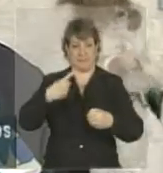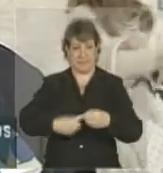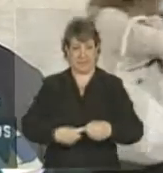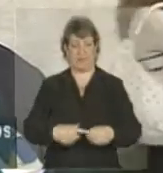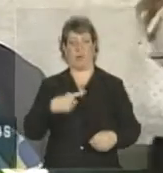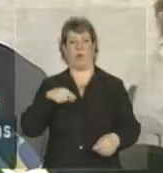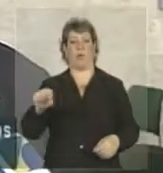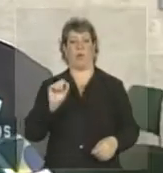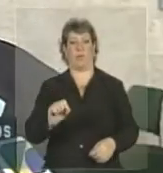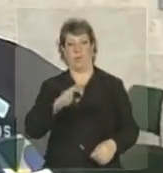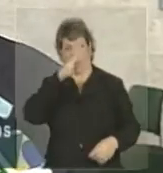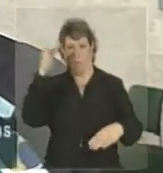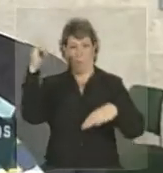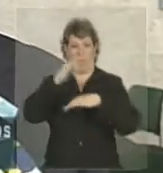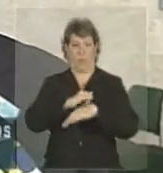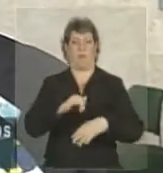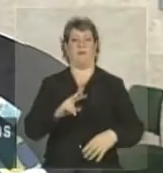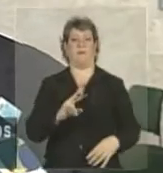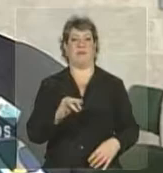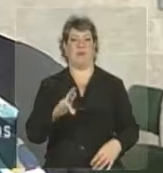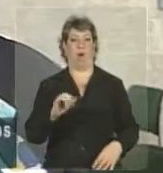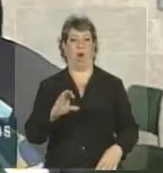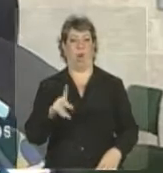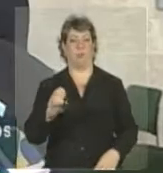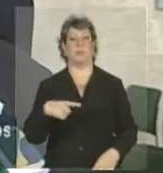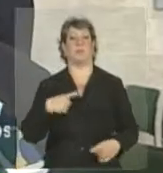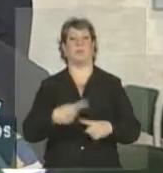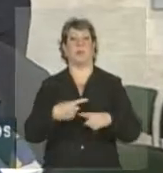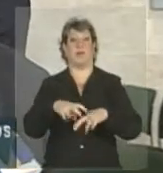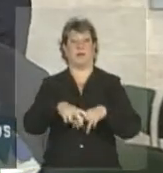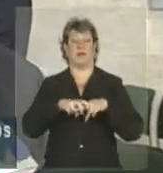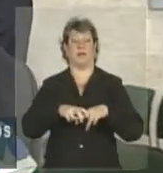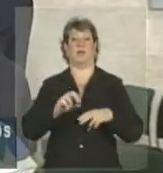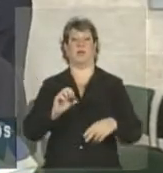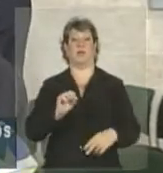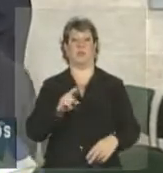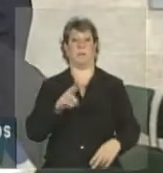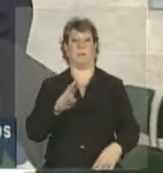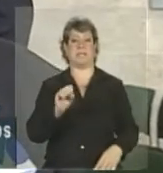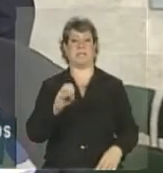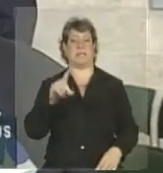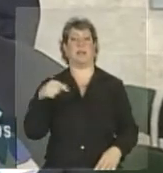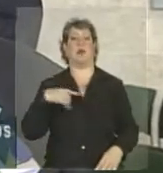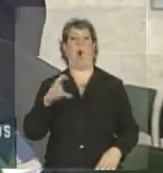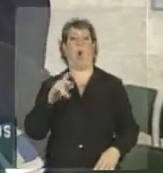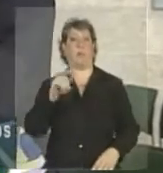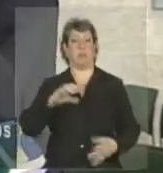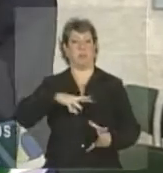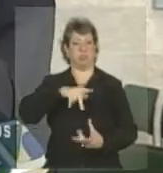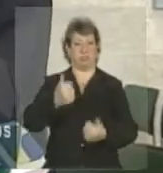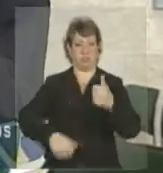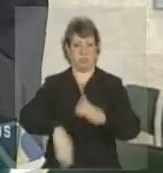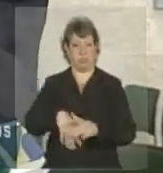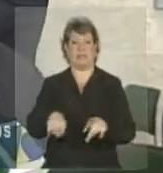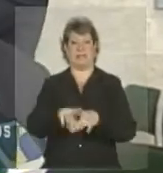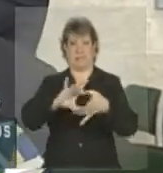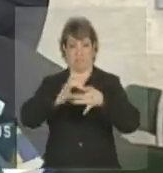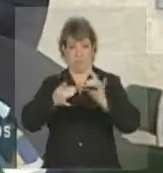aeroporto de Viracopos, por conta de se tornar subsede da Copa do Mundo, por conta das Olimpíadas, vai passar por